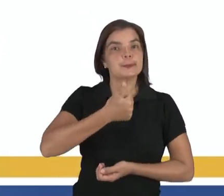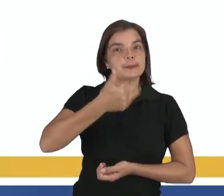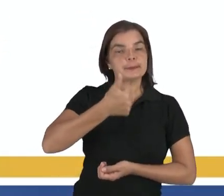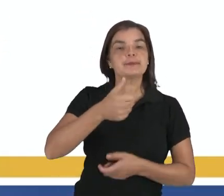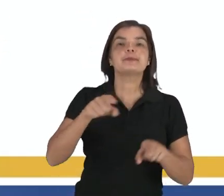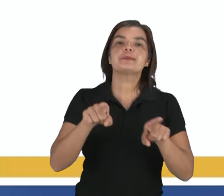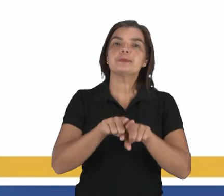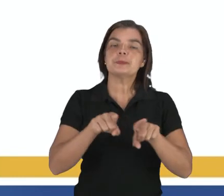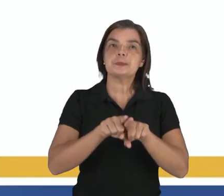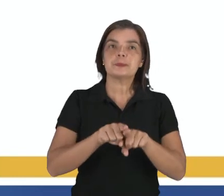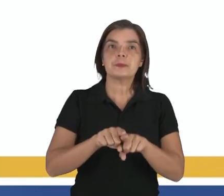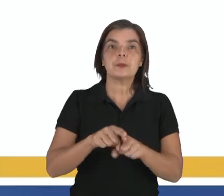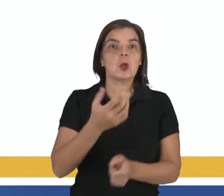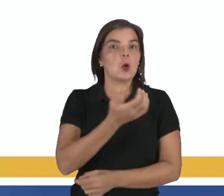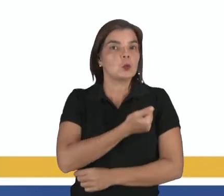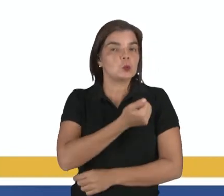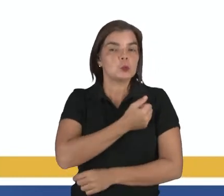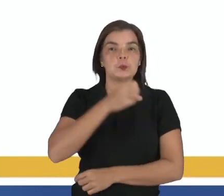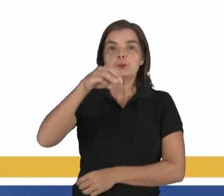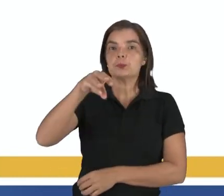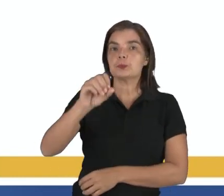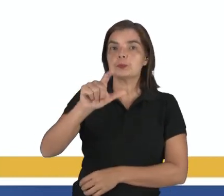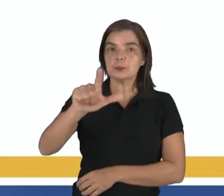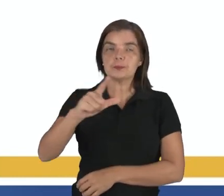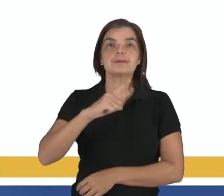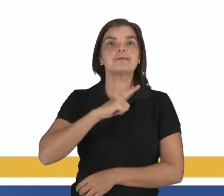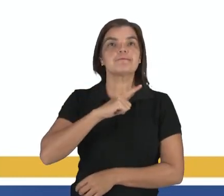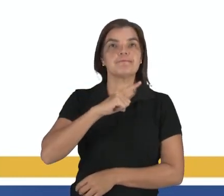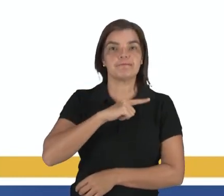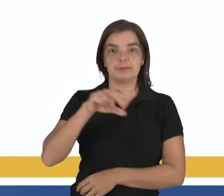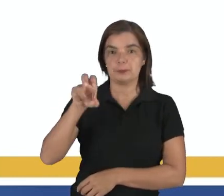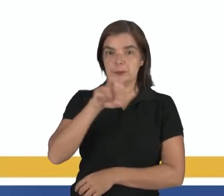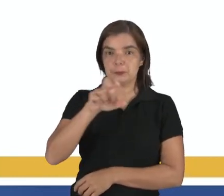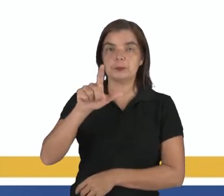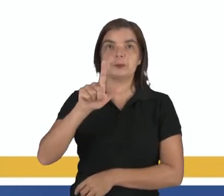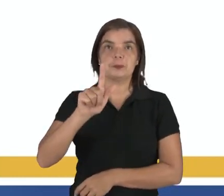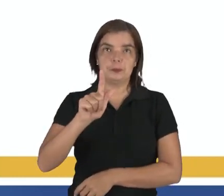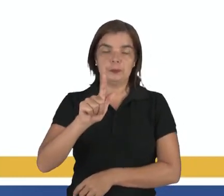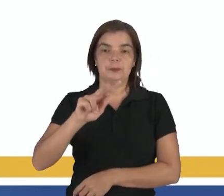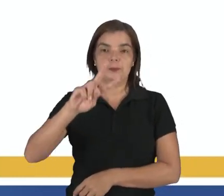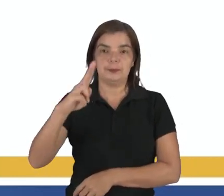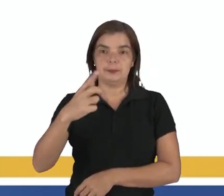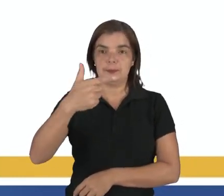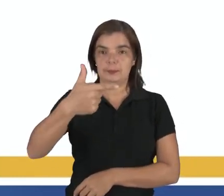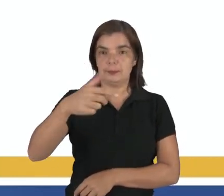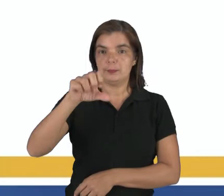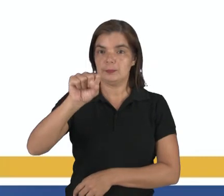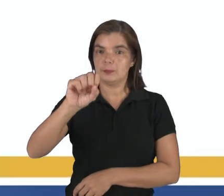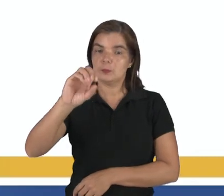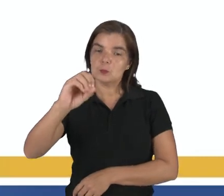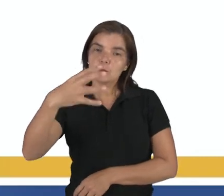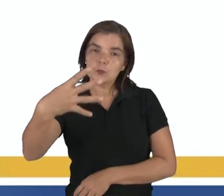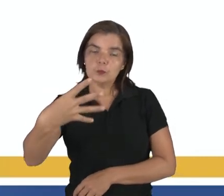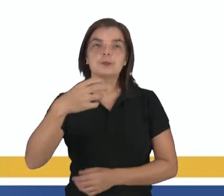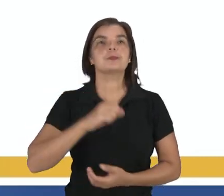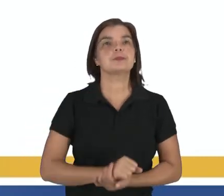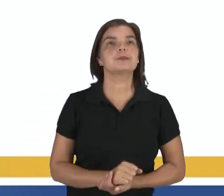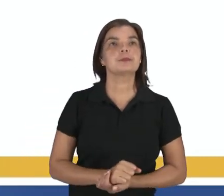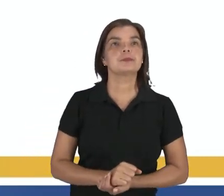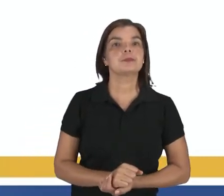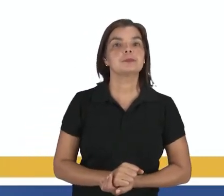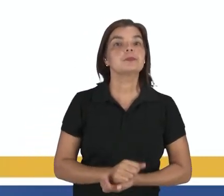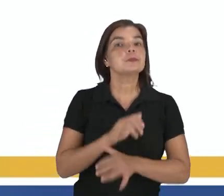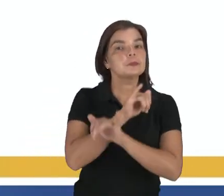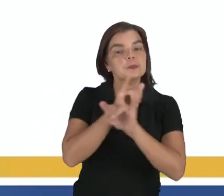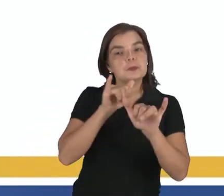vai determinar o número de mols contido em 55 gramas de H2SO4.